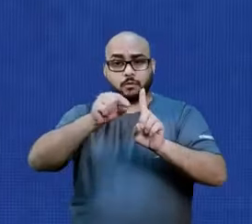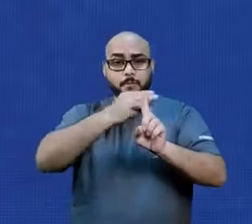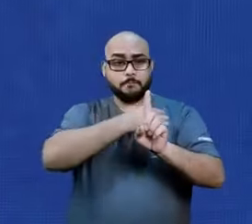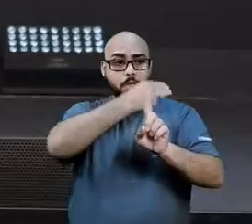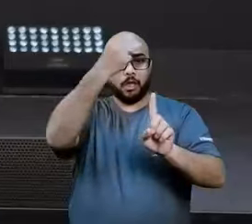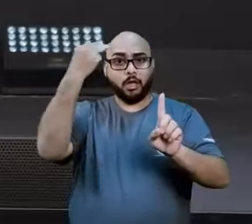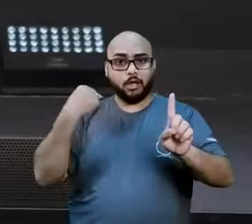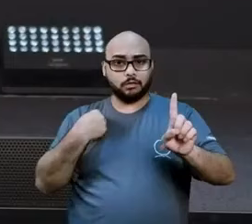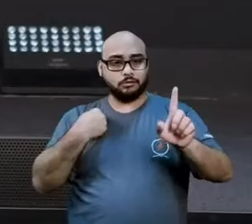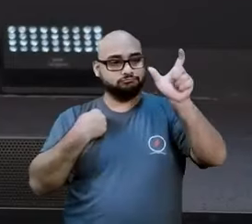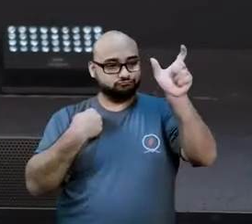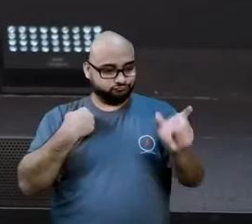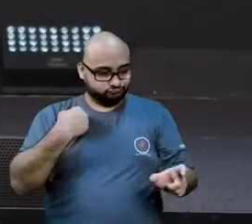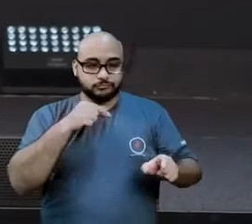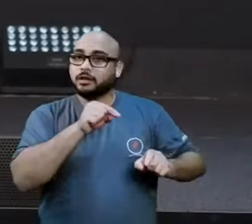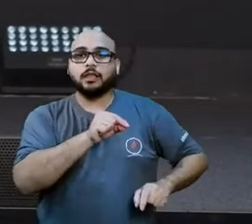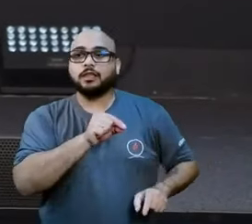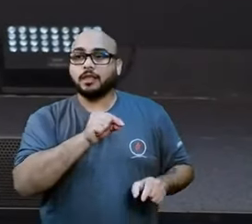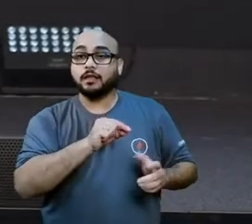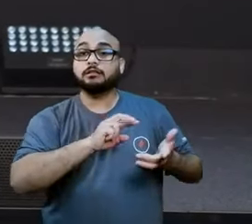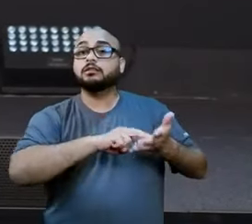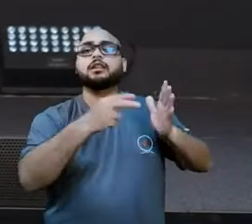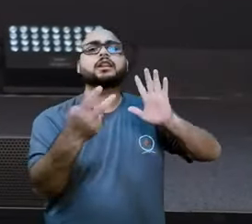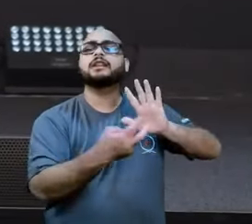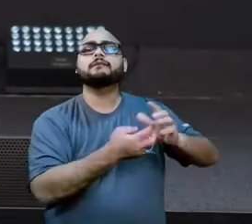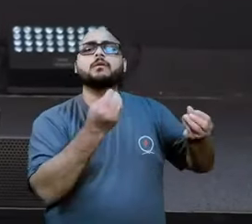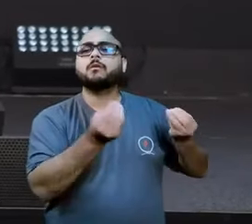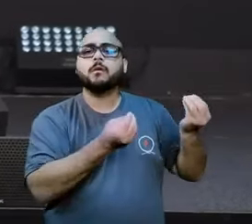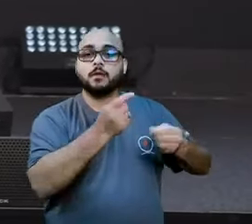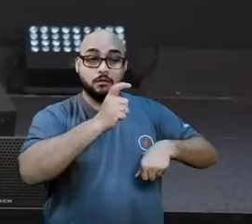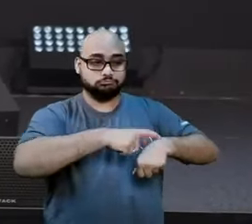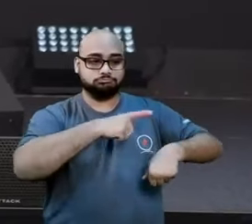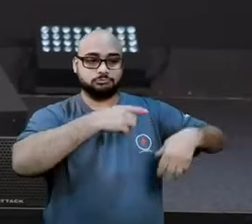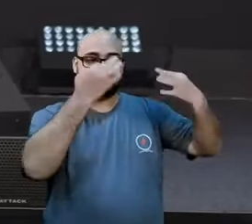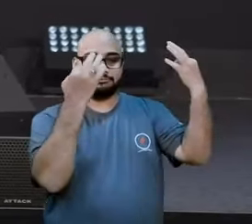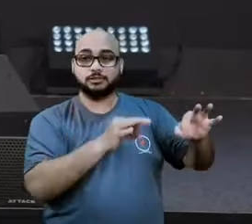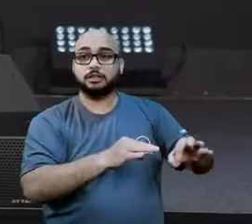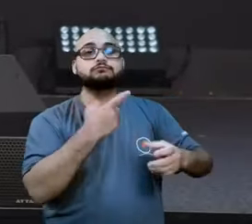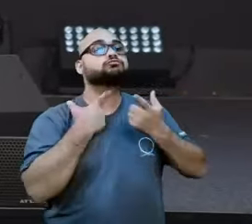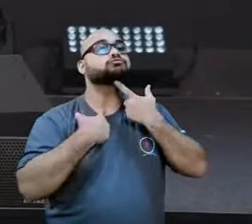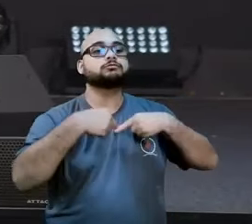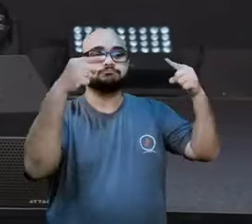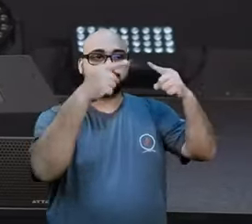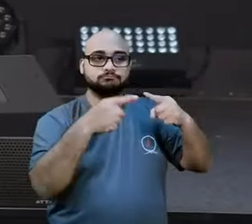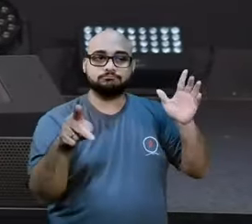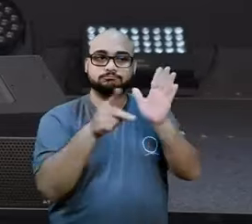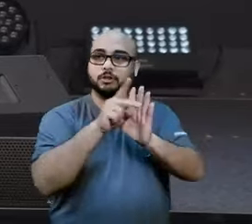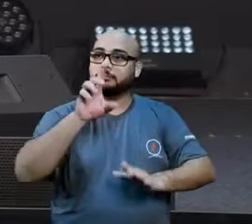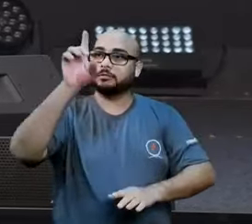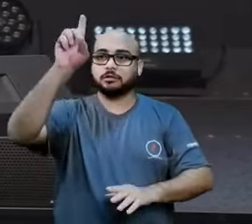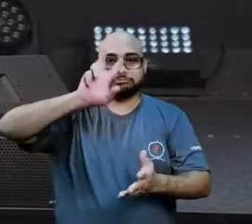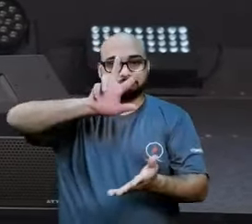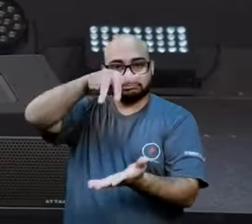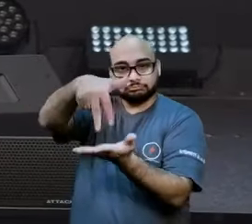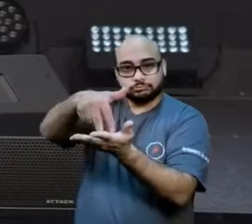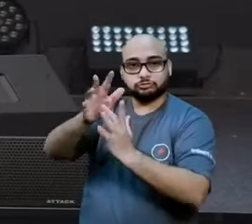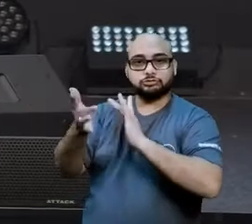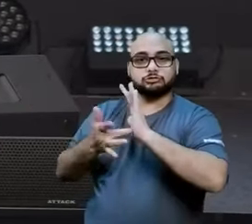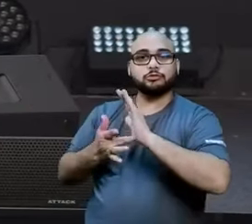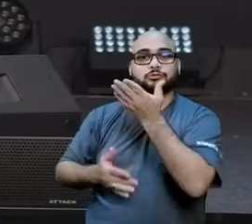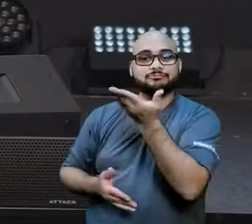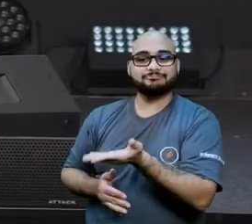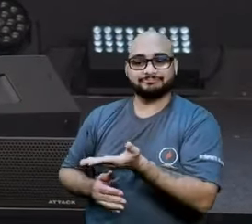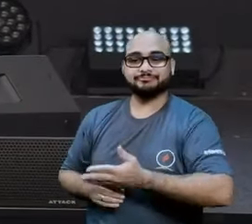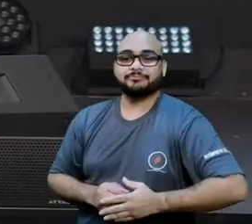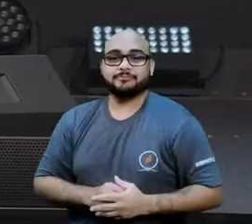do Cairo de Deus chega Jesus na terra então não pense